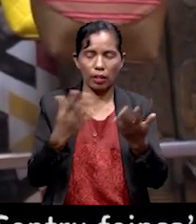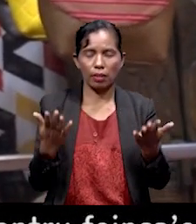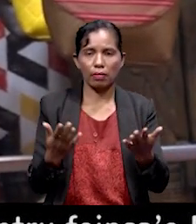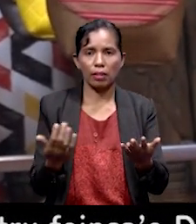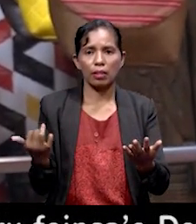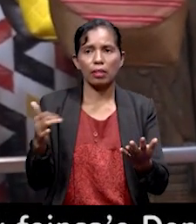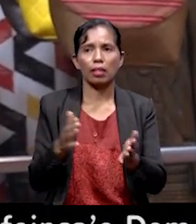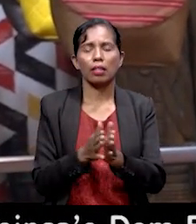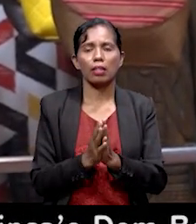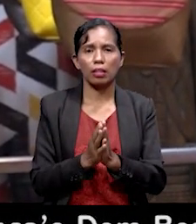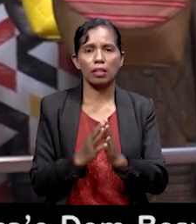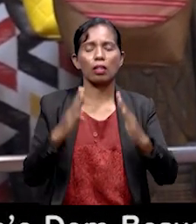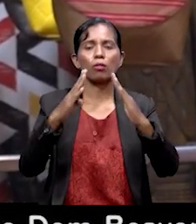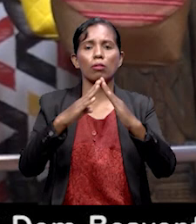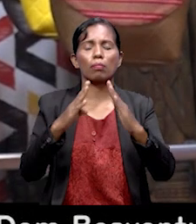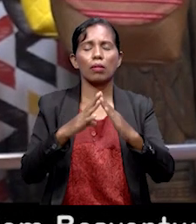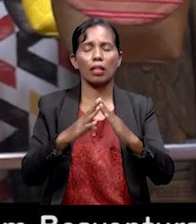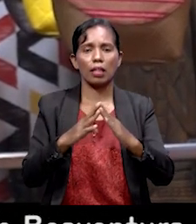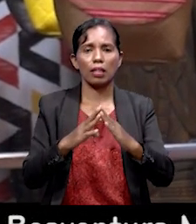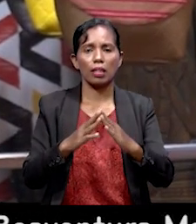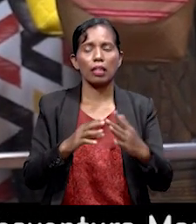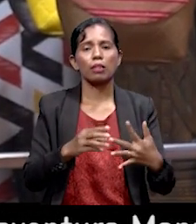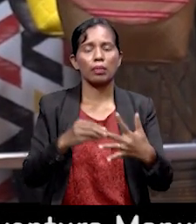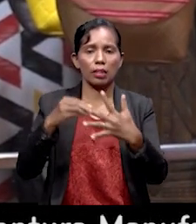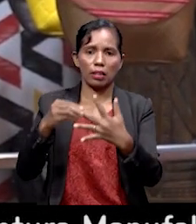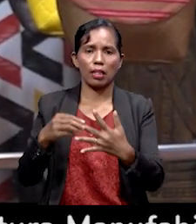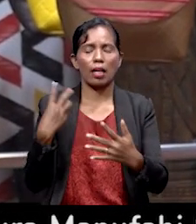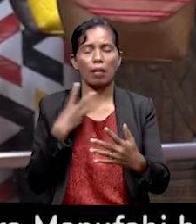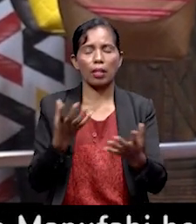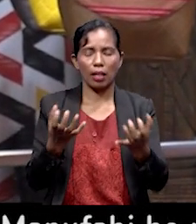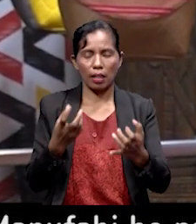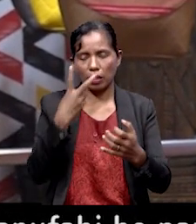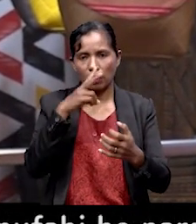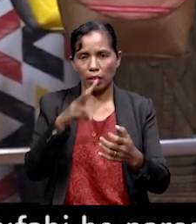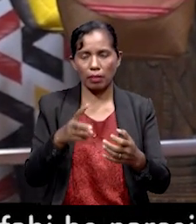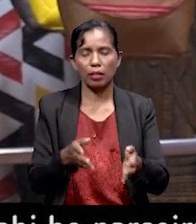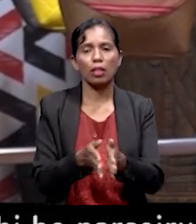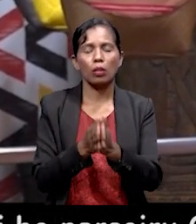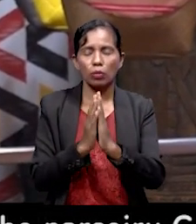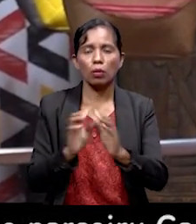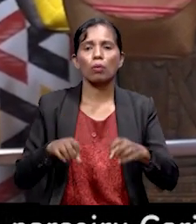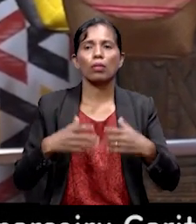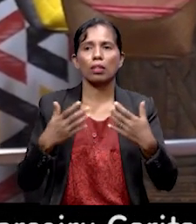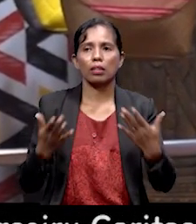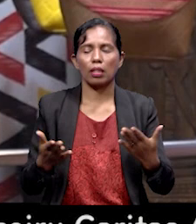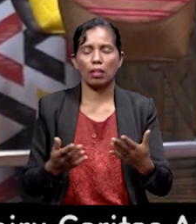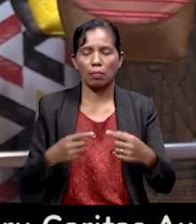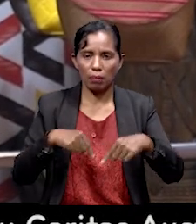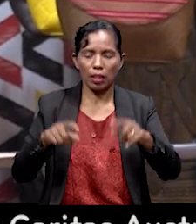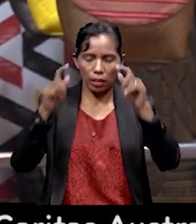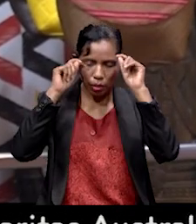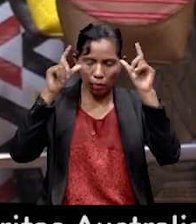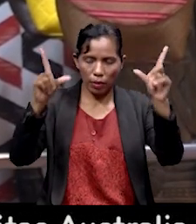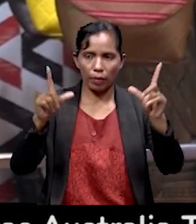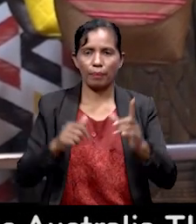de ui uma ne unik tep tep ame kar katare mai be mayori sir mai ne sir hus kono ba oinsa atu ba etimos entamo